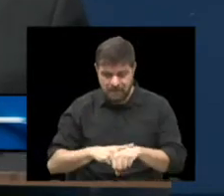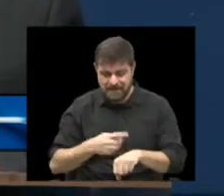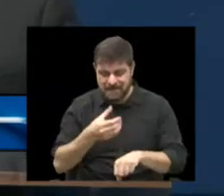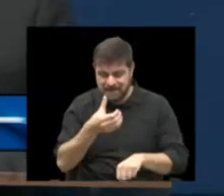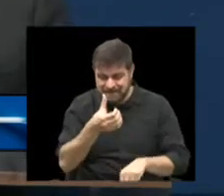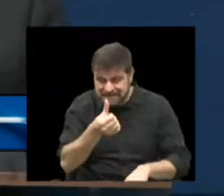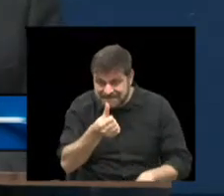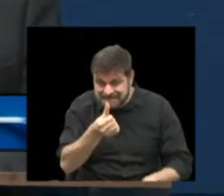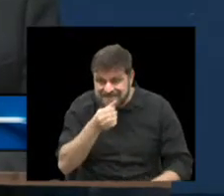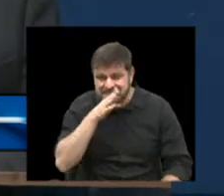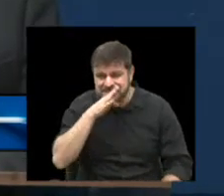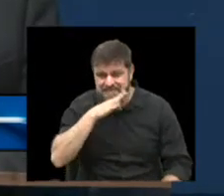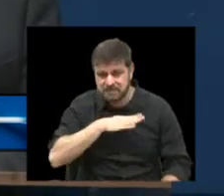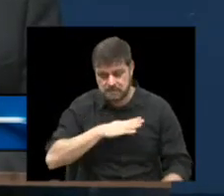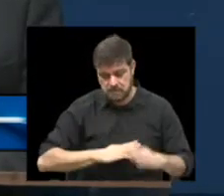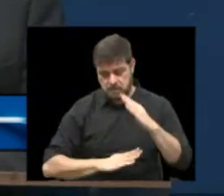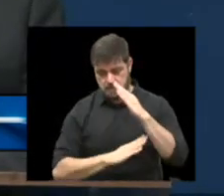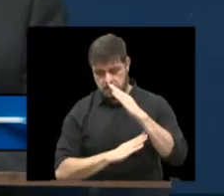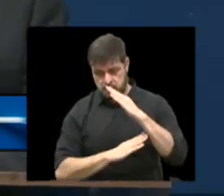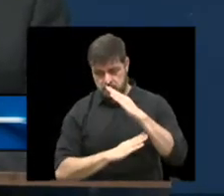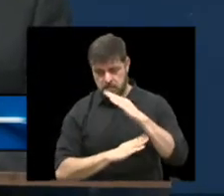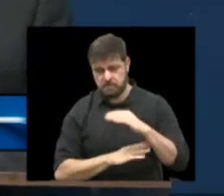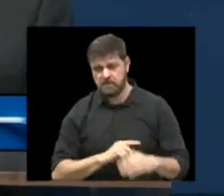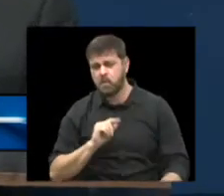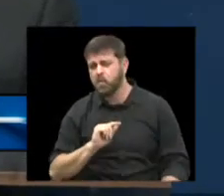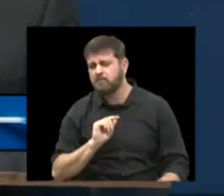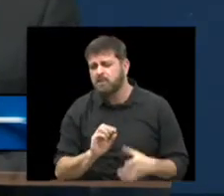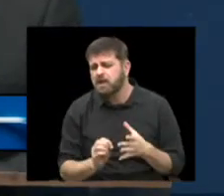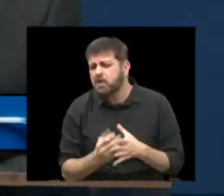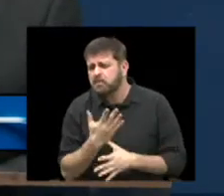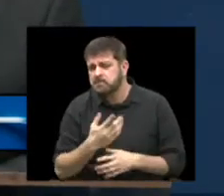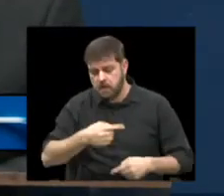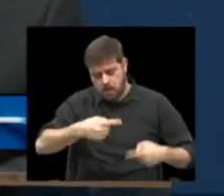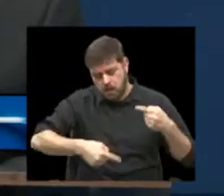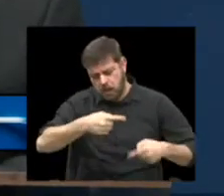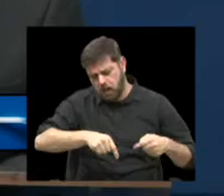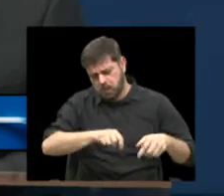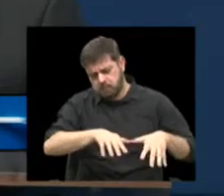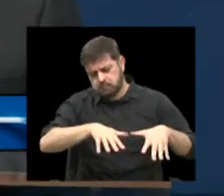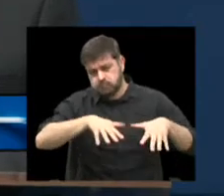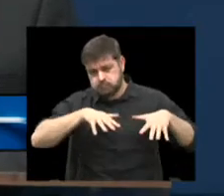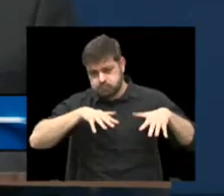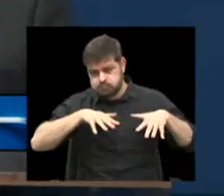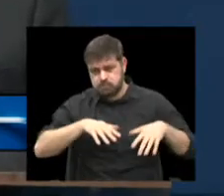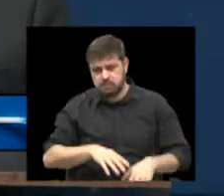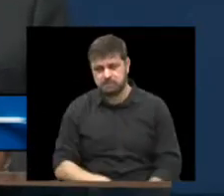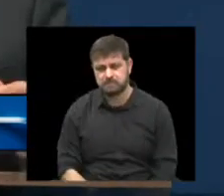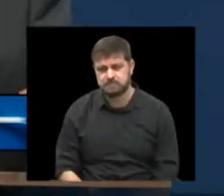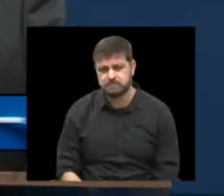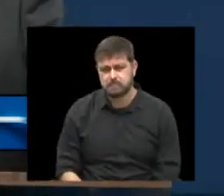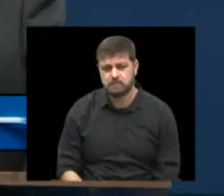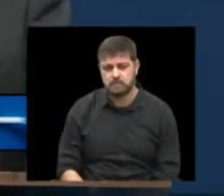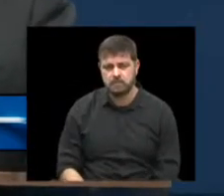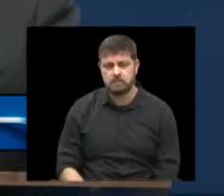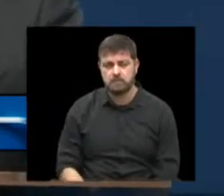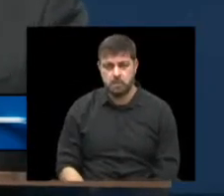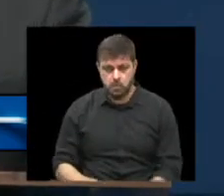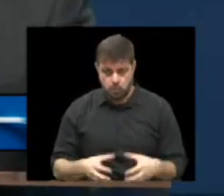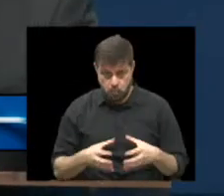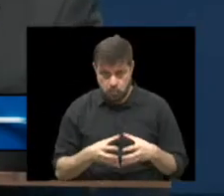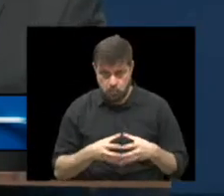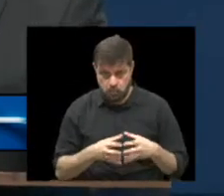aqui nessa casa, nós teremos um grande debate público, que foi convocado pela Comissão